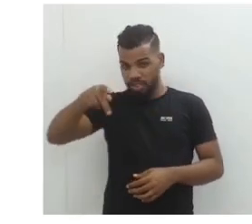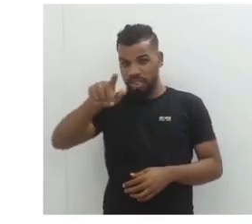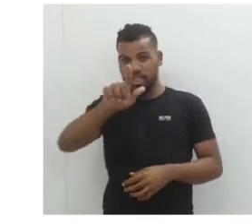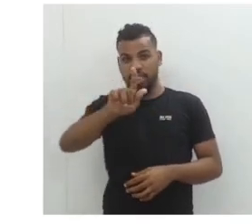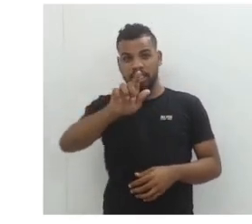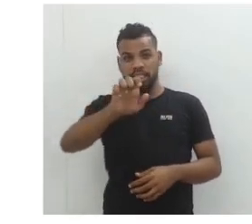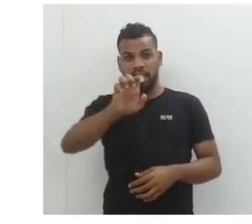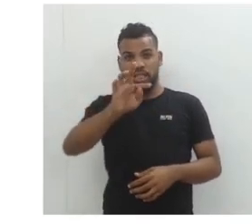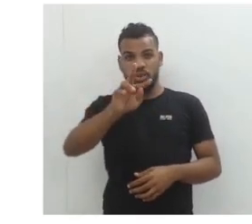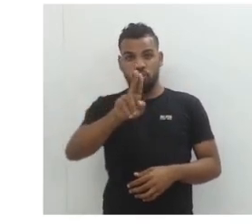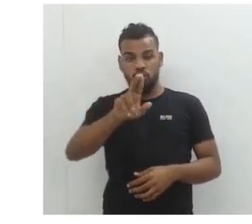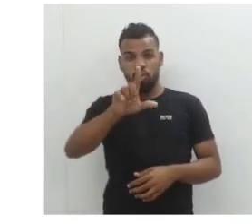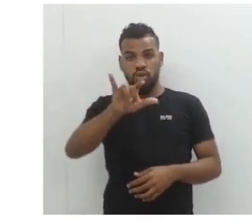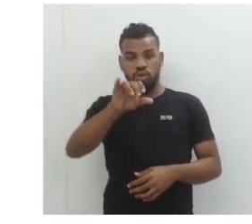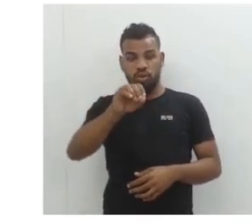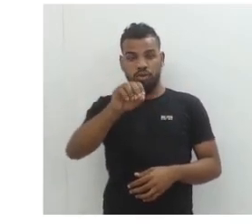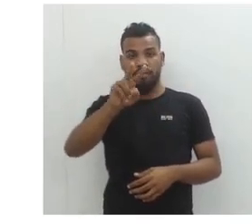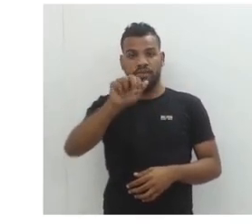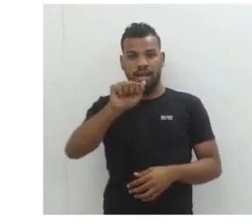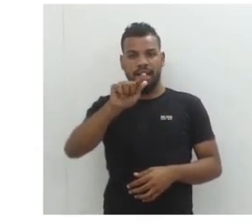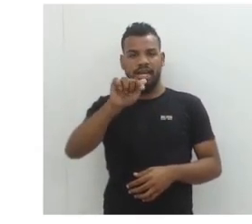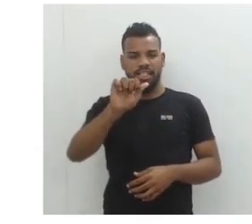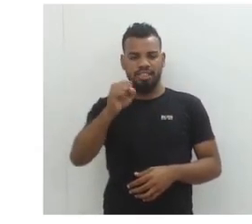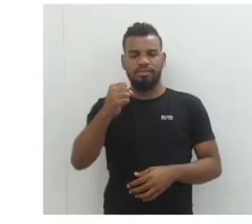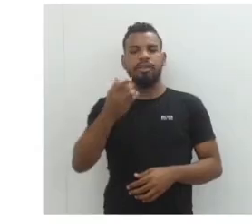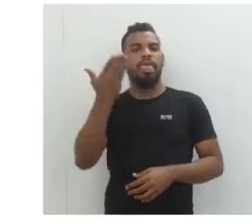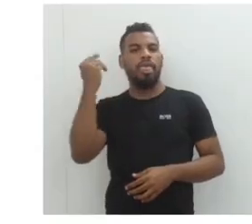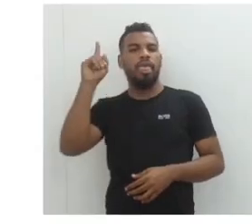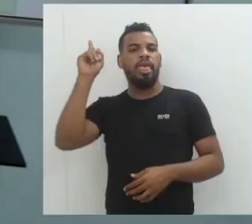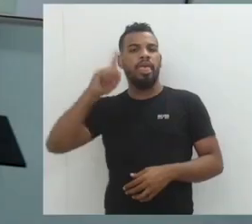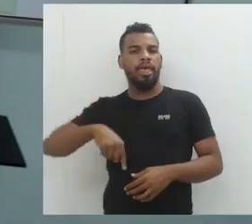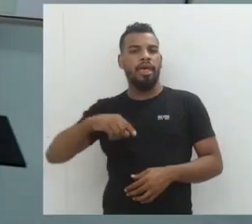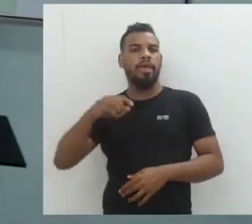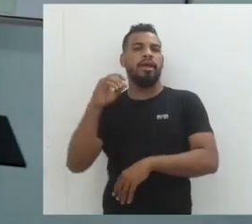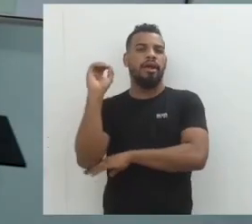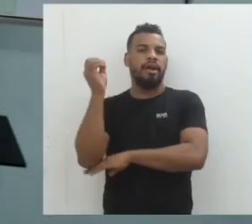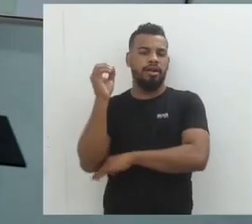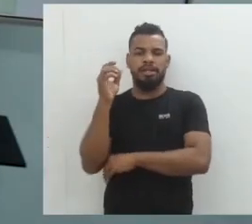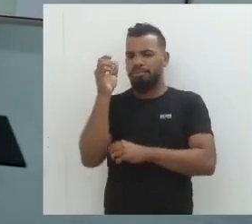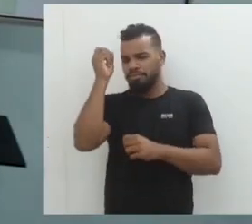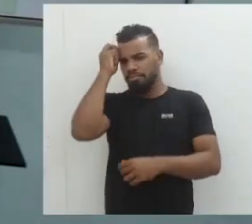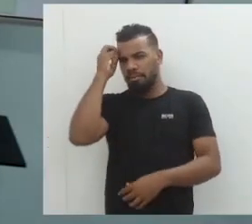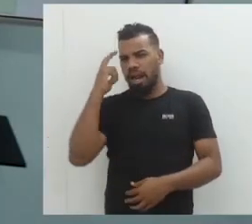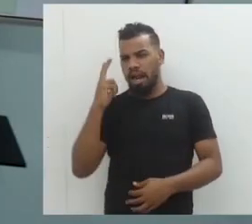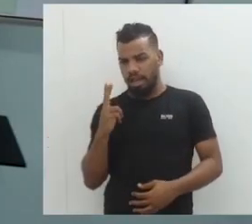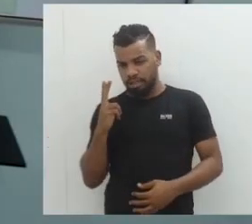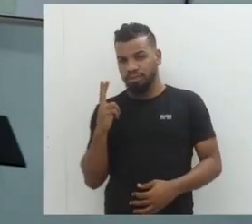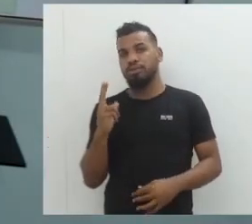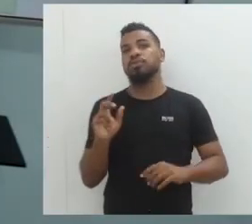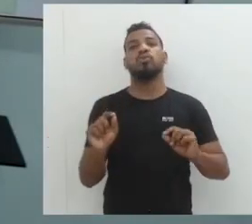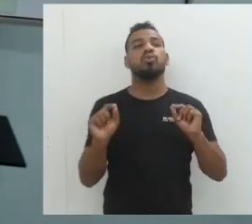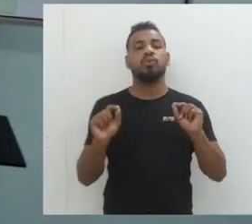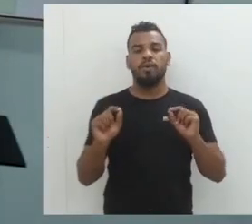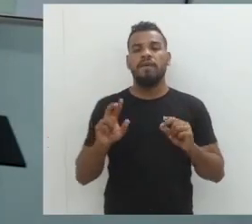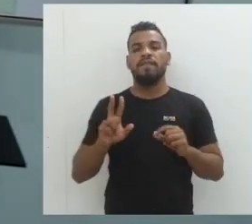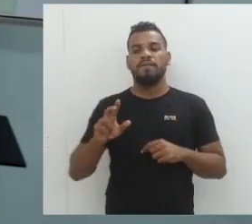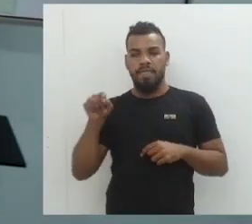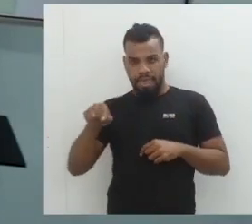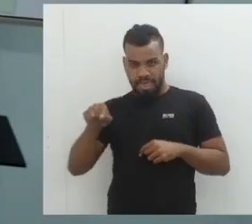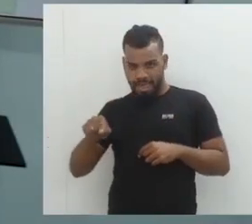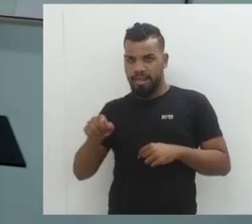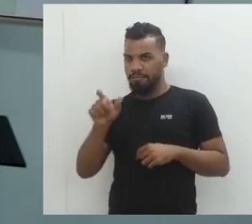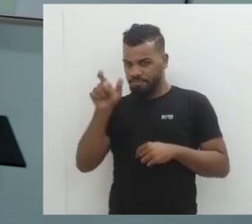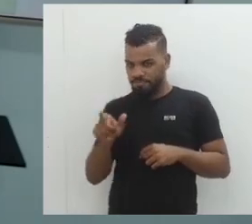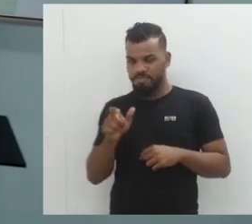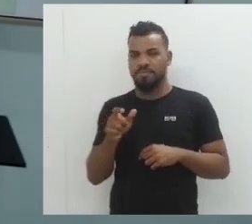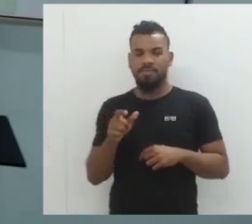Vargas, que era gaúcho, muito espertamente, ele vai se aliar,